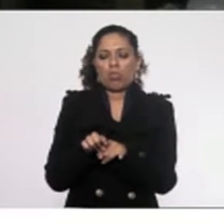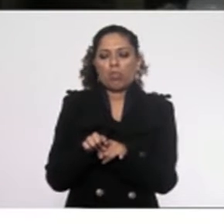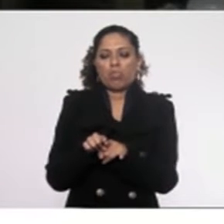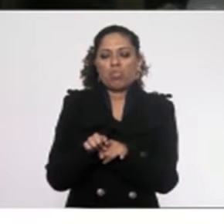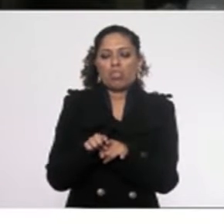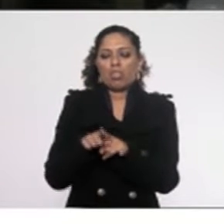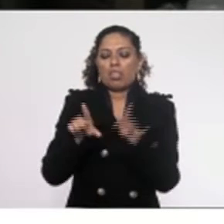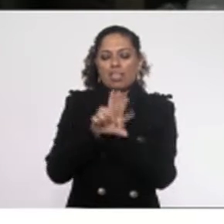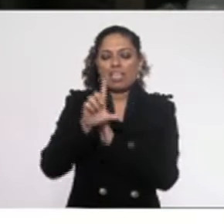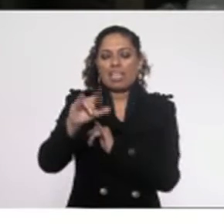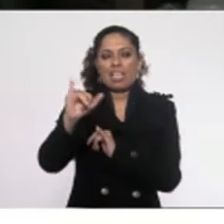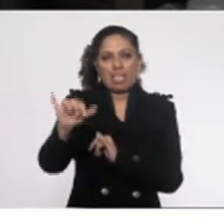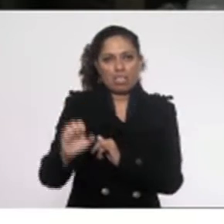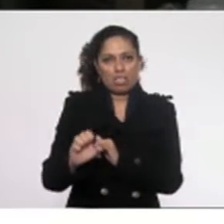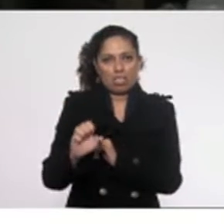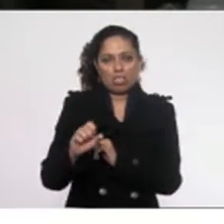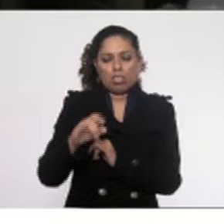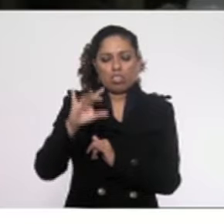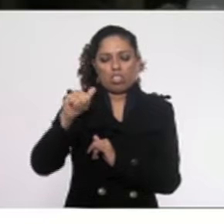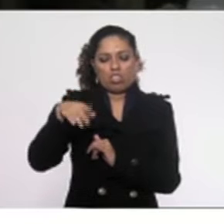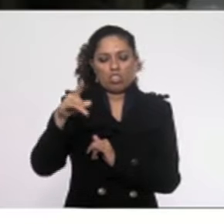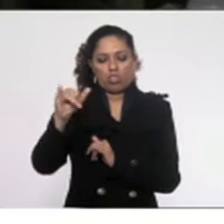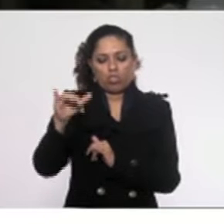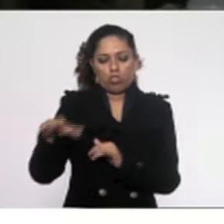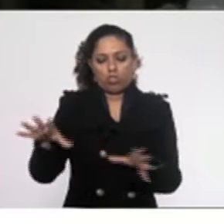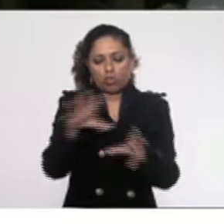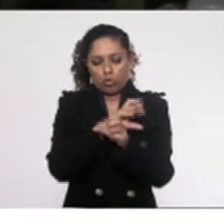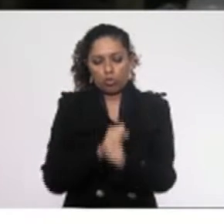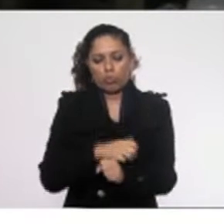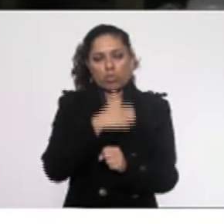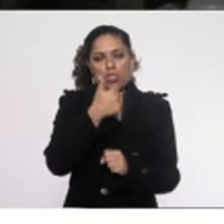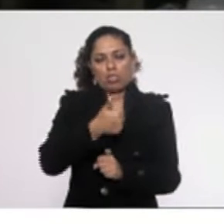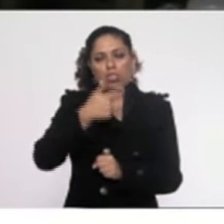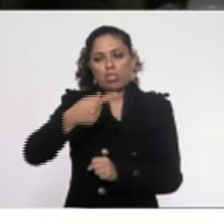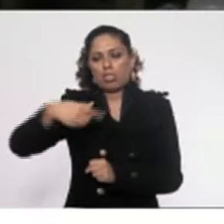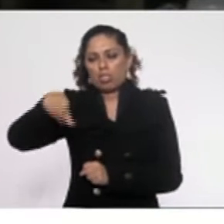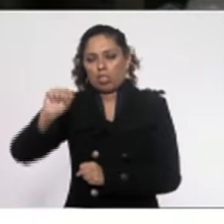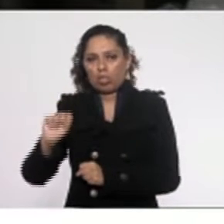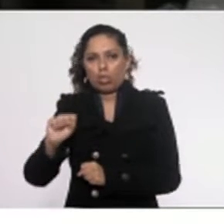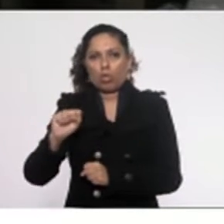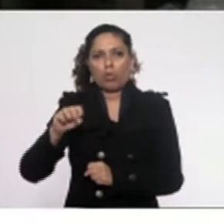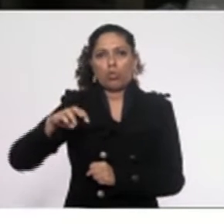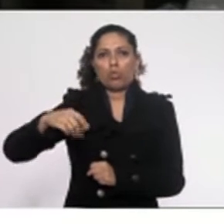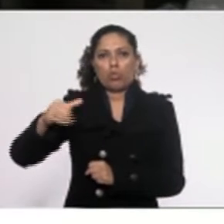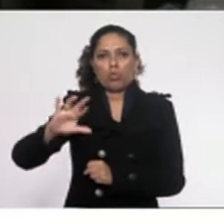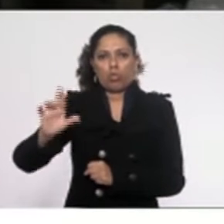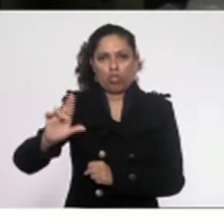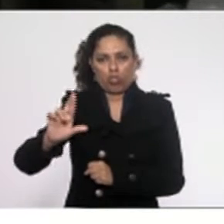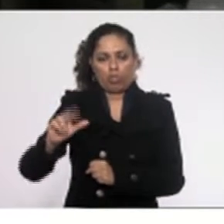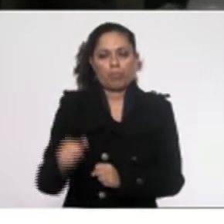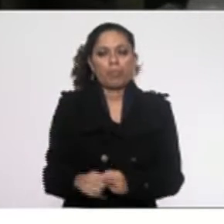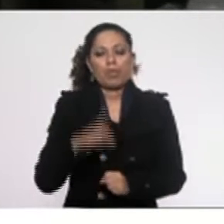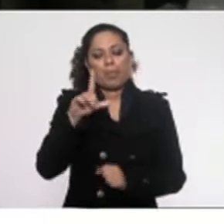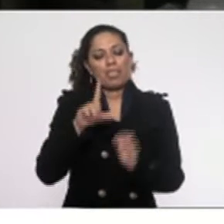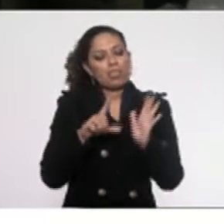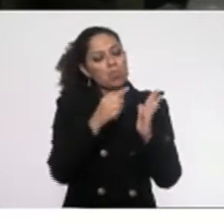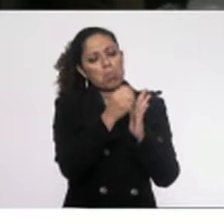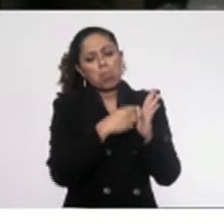Lei Candir, que montam aproximadamente em 178 milhões. Se o texto da